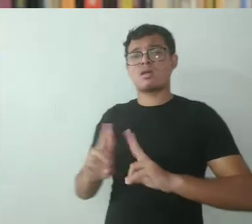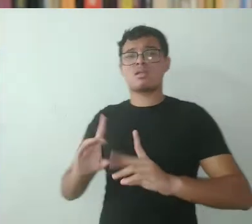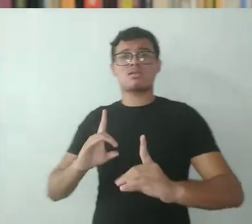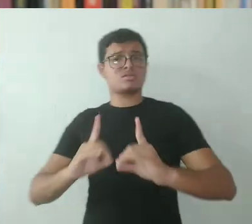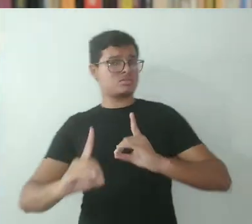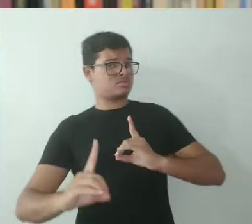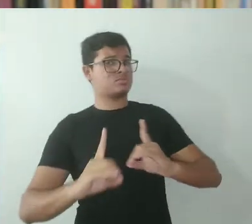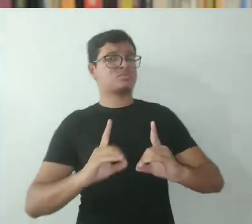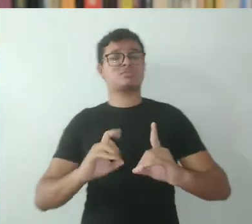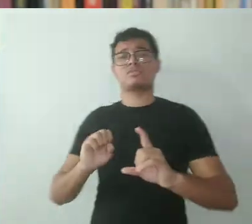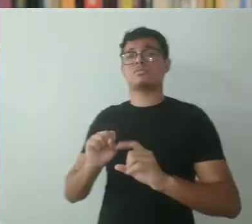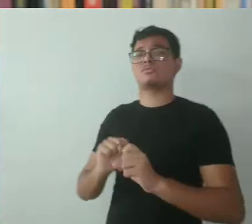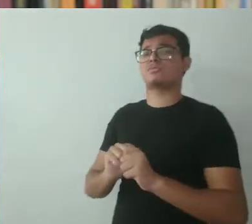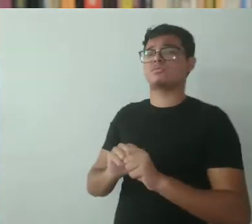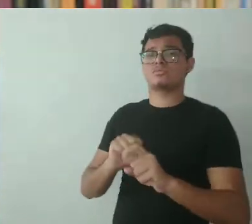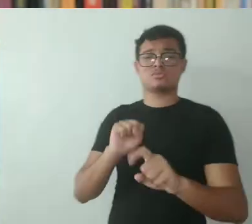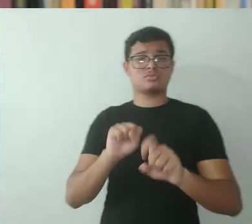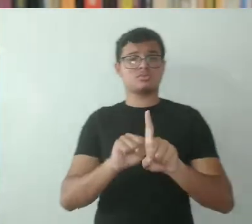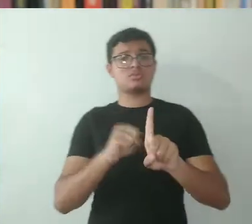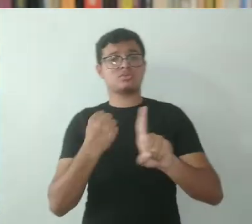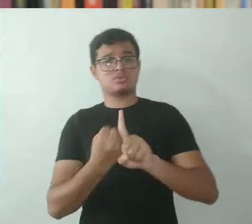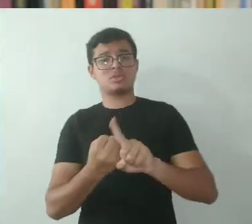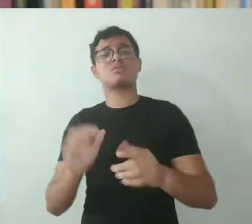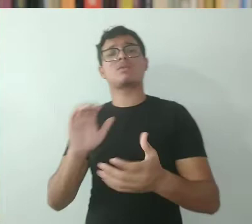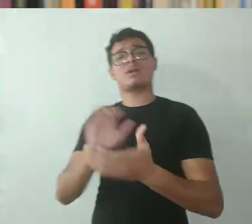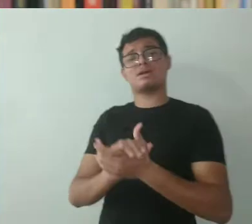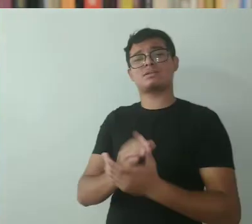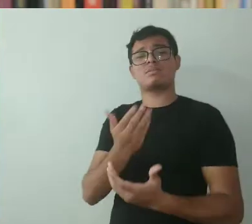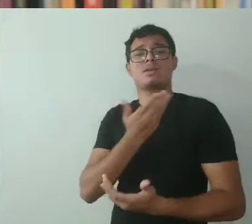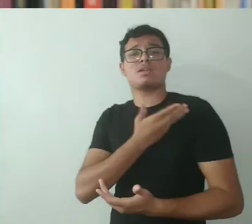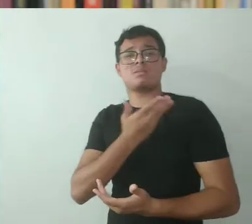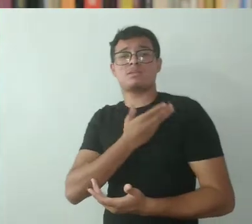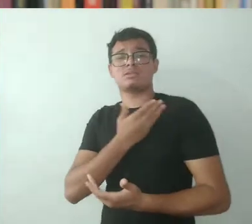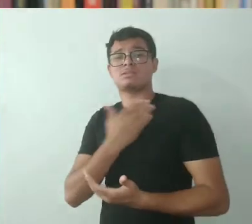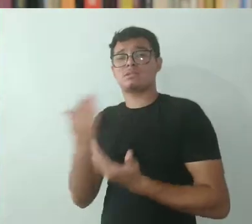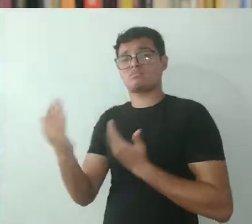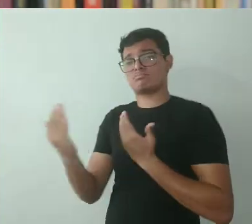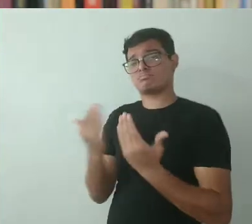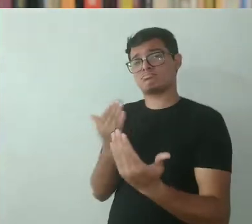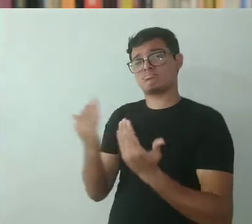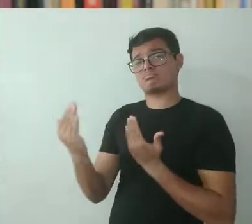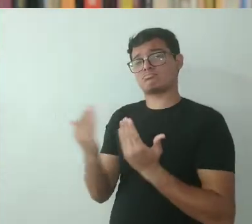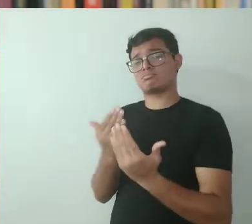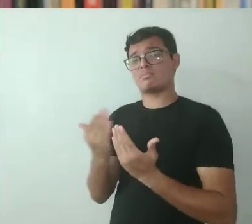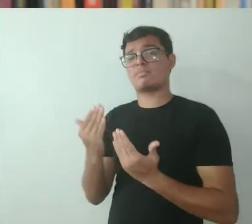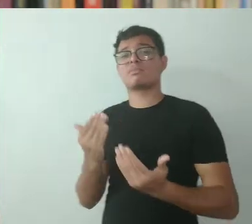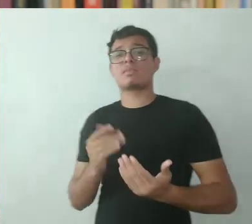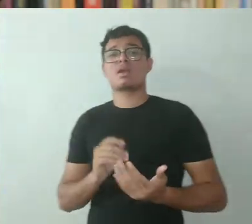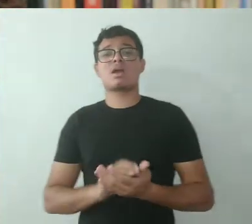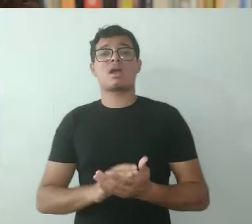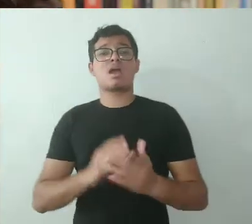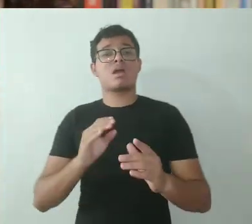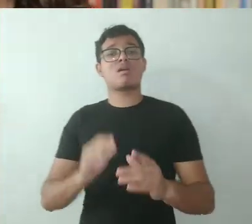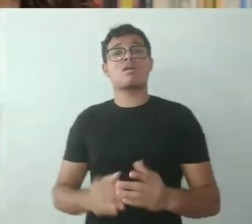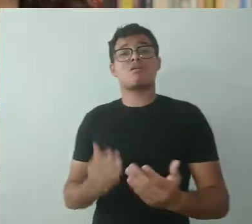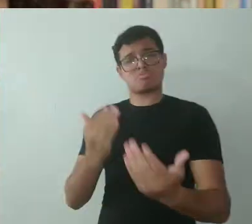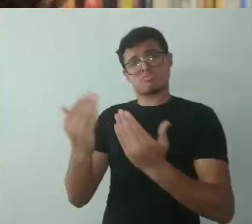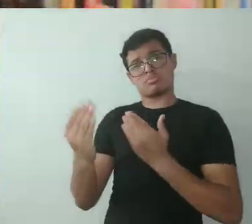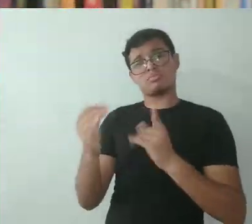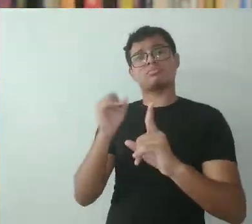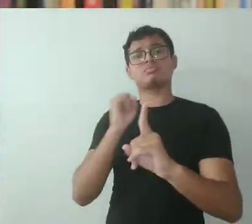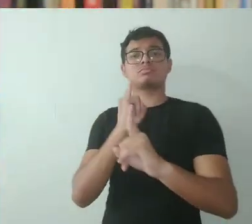casamento, amizade, socialização, até a maneira como a gente se relaciona na internet, por